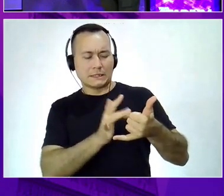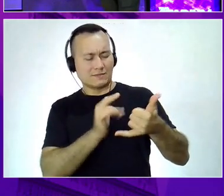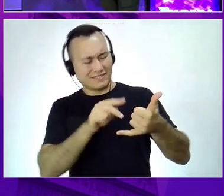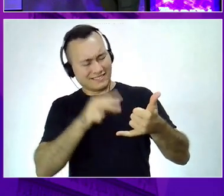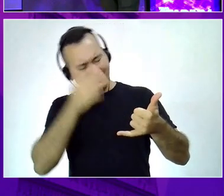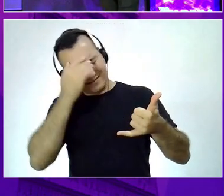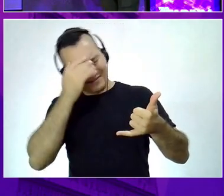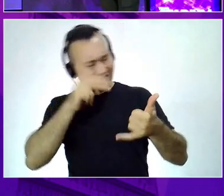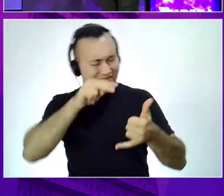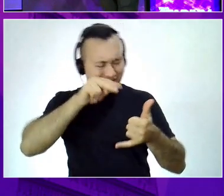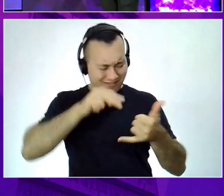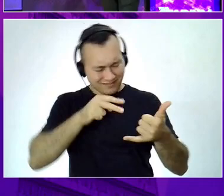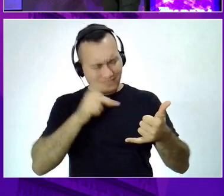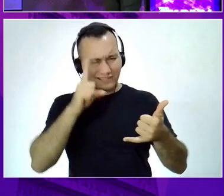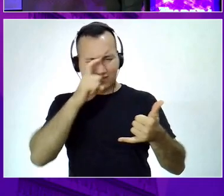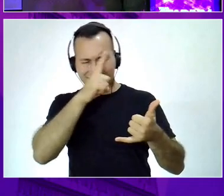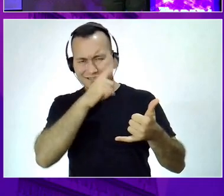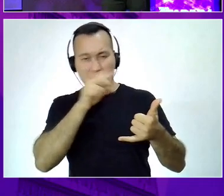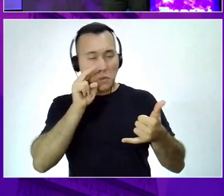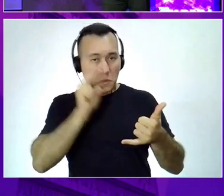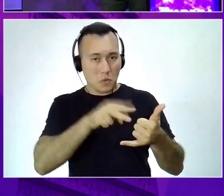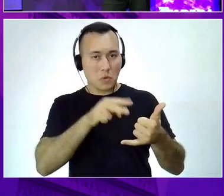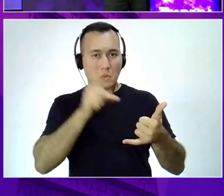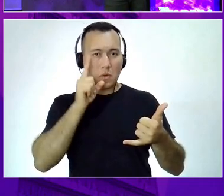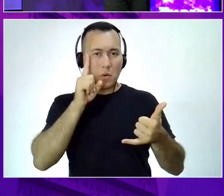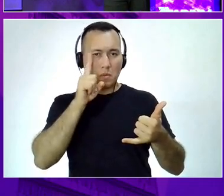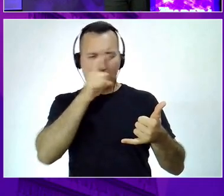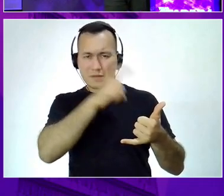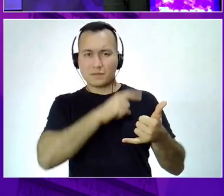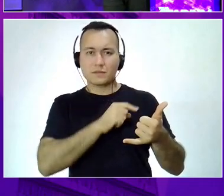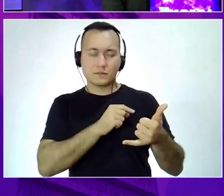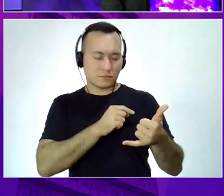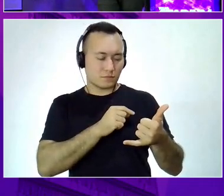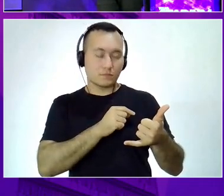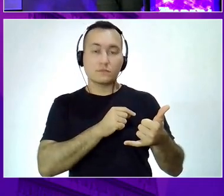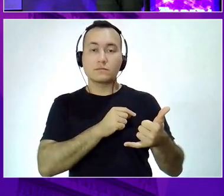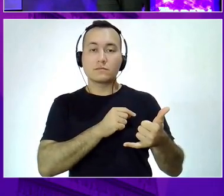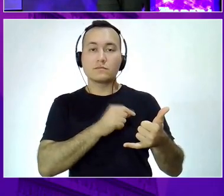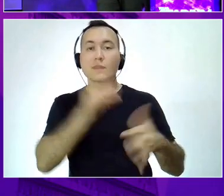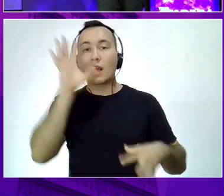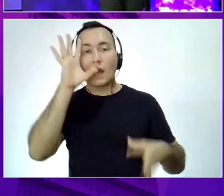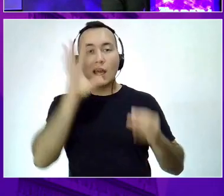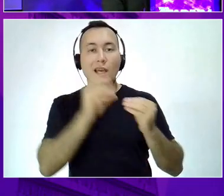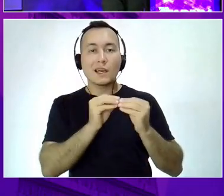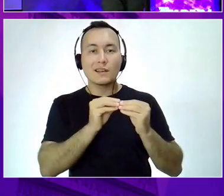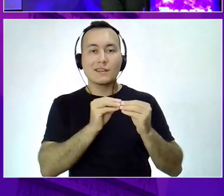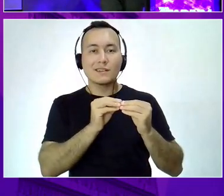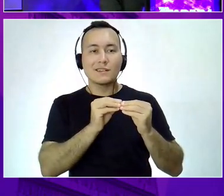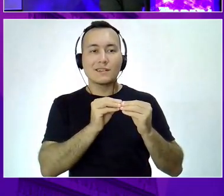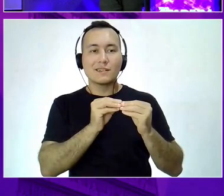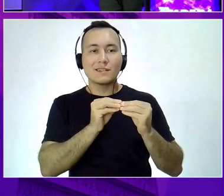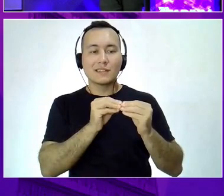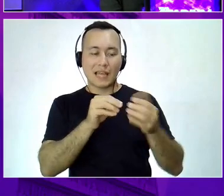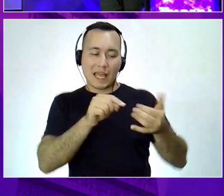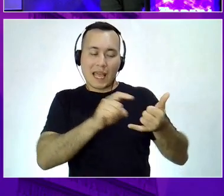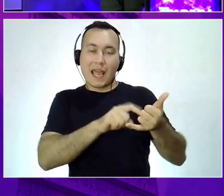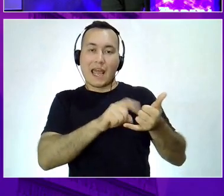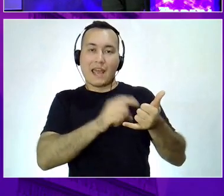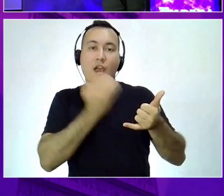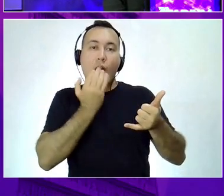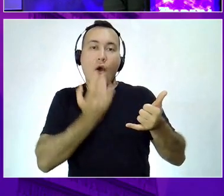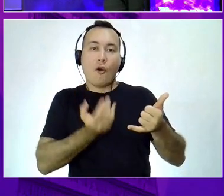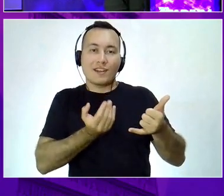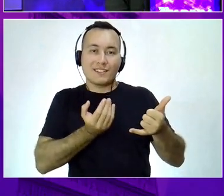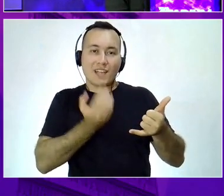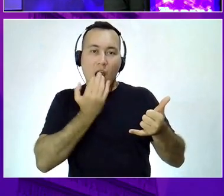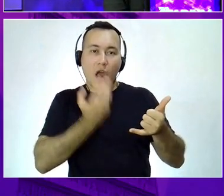celular? Né? O que acontece é justamente essa falta de contraste atrapalha, você aumenta lá no talo o contraste da tela, mas